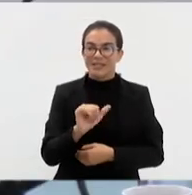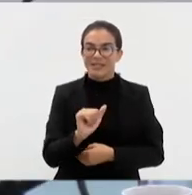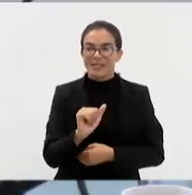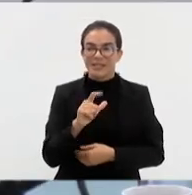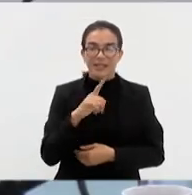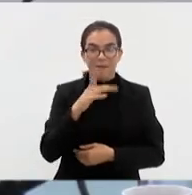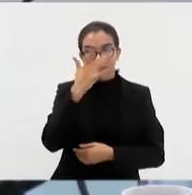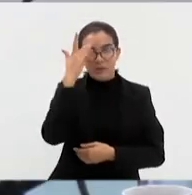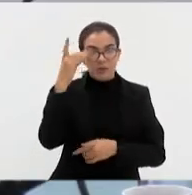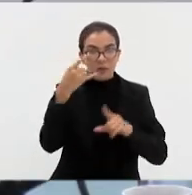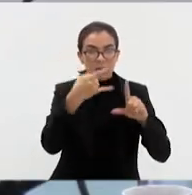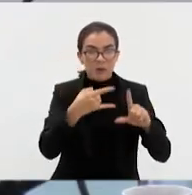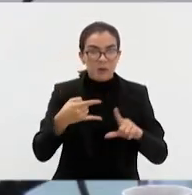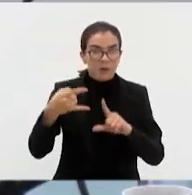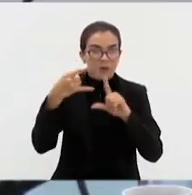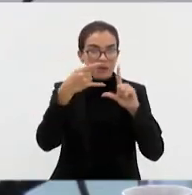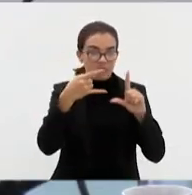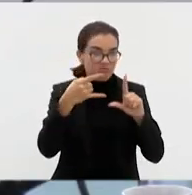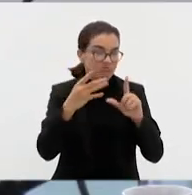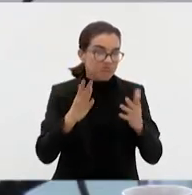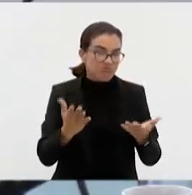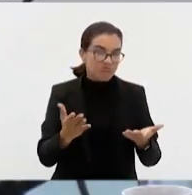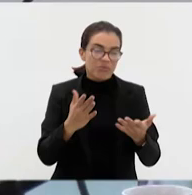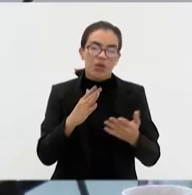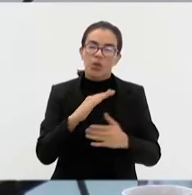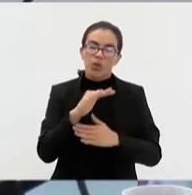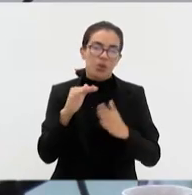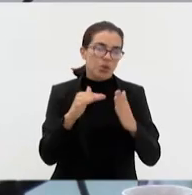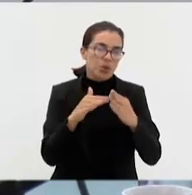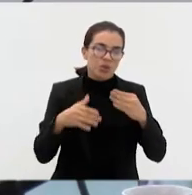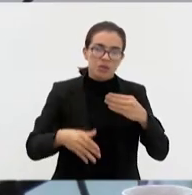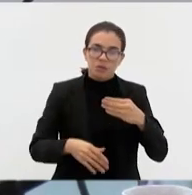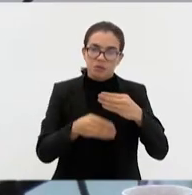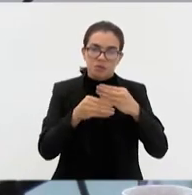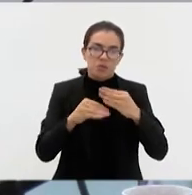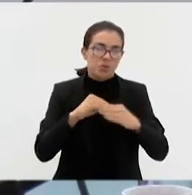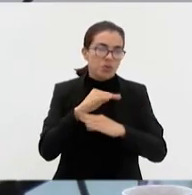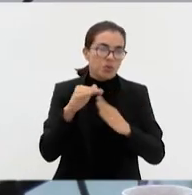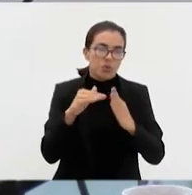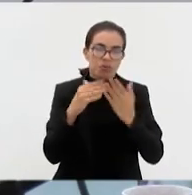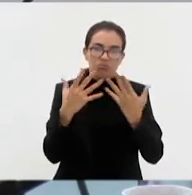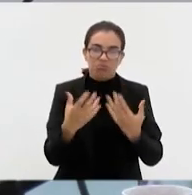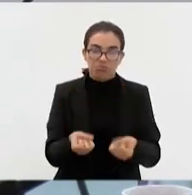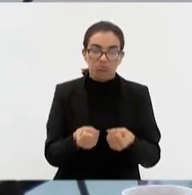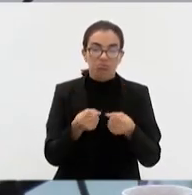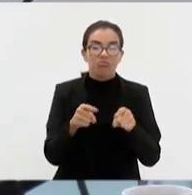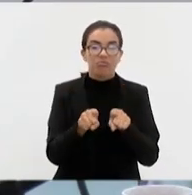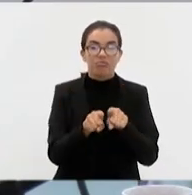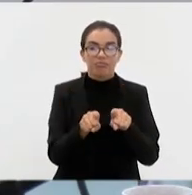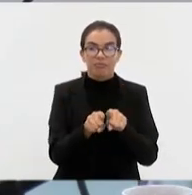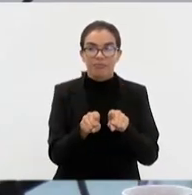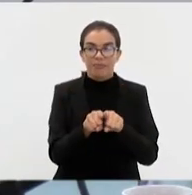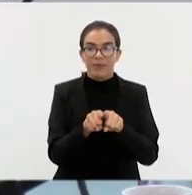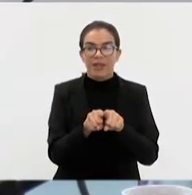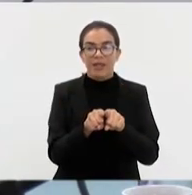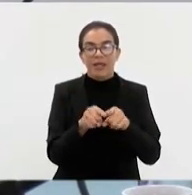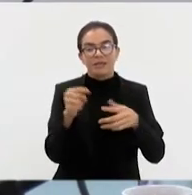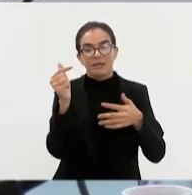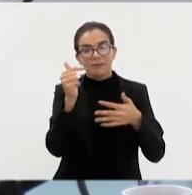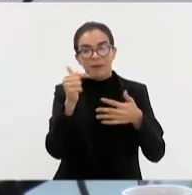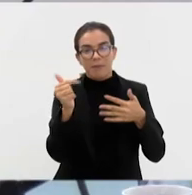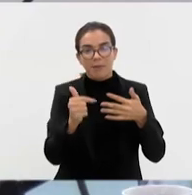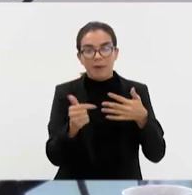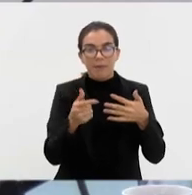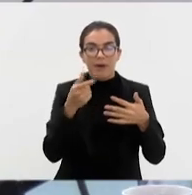online. Não, as ponderações todas feitas foram todas acatadas, e essa, como foi pontuada aqui, foi